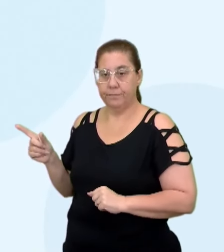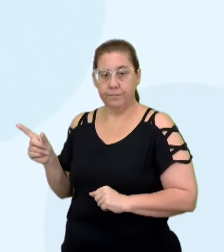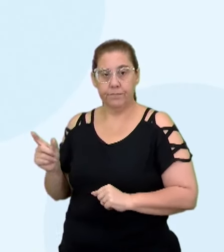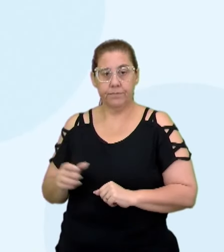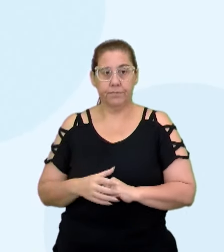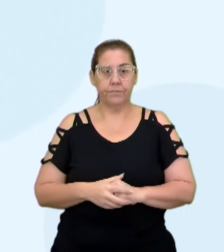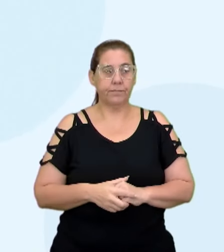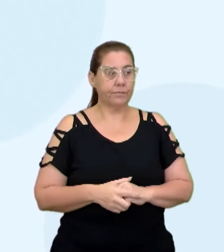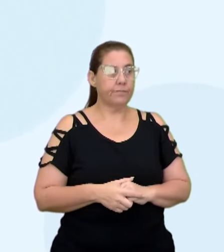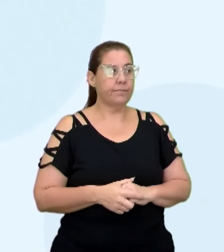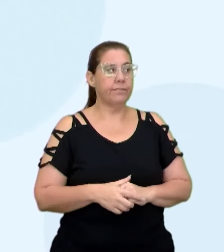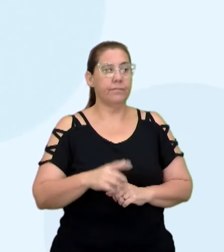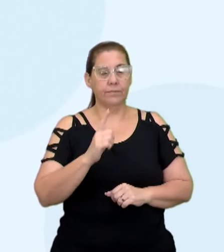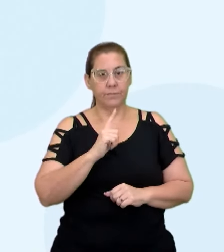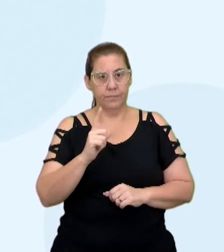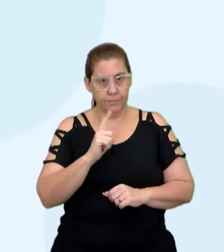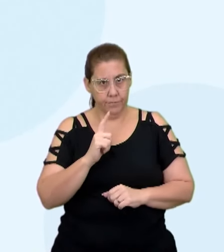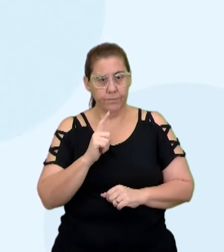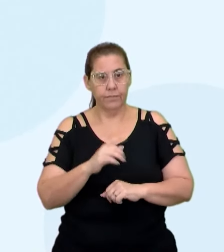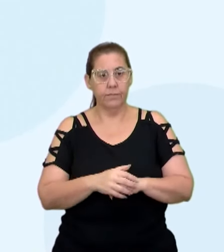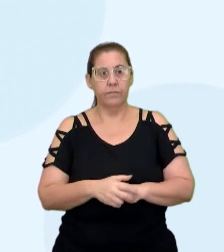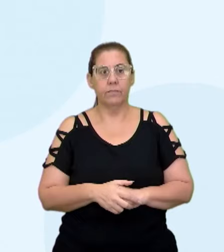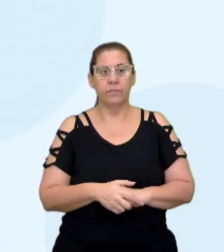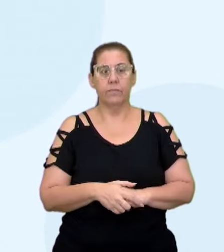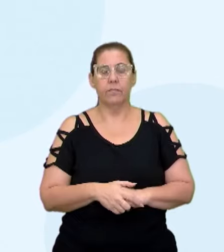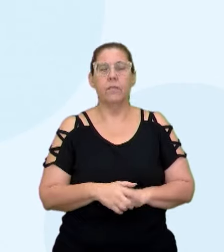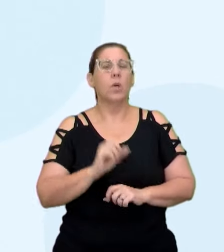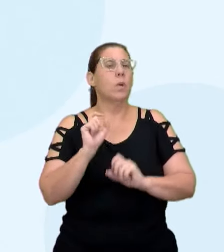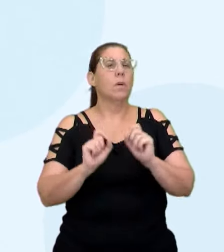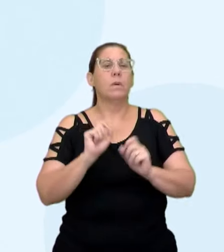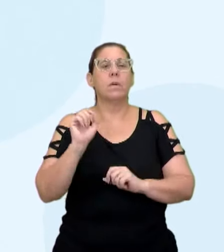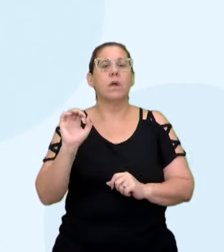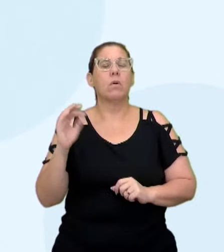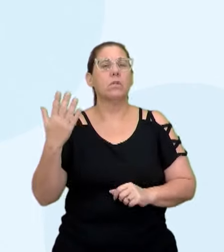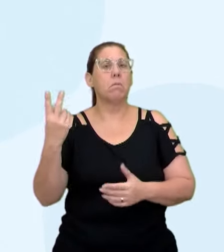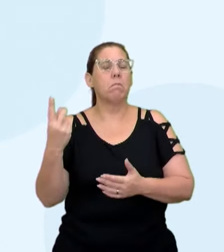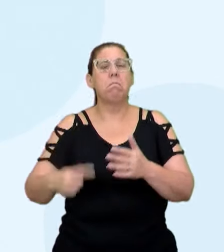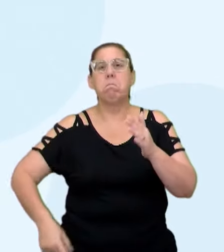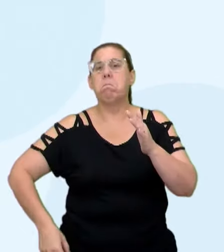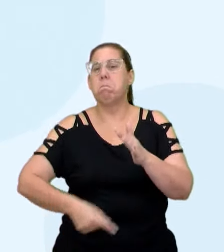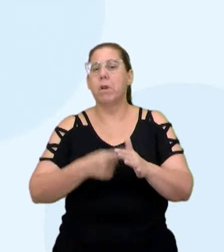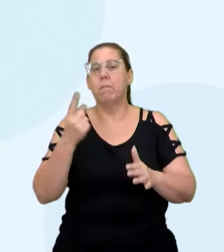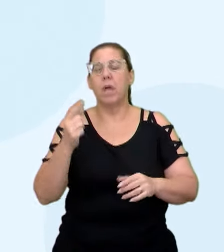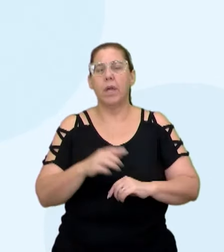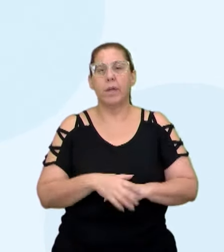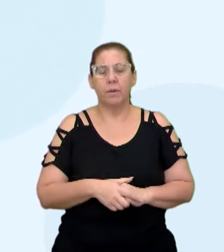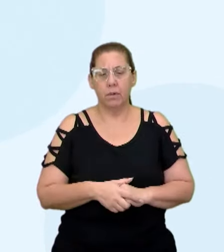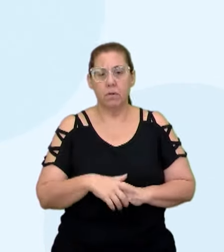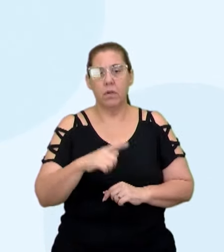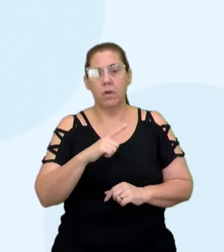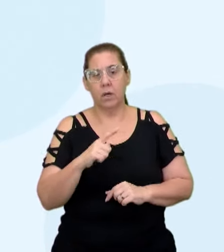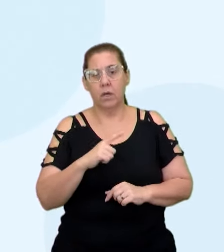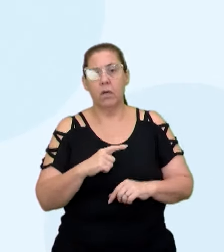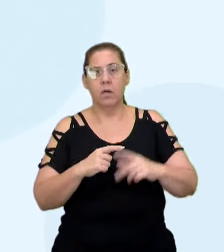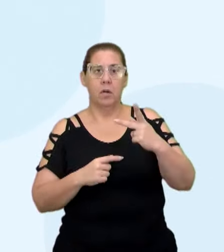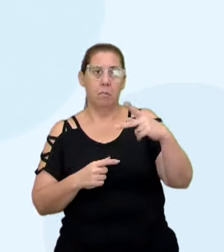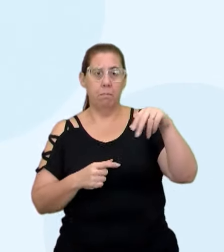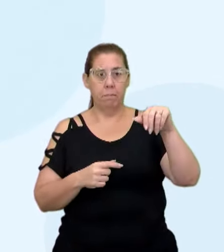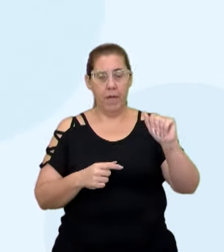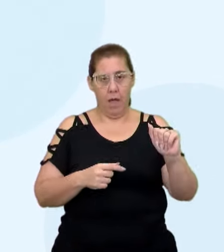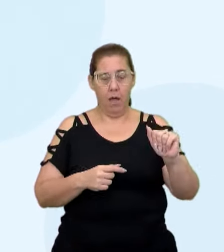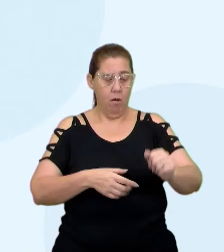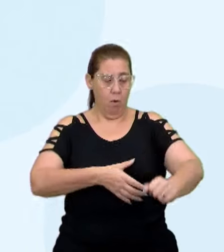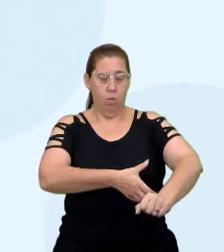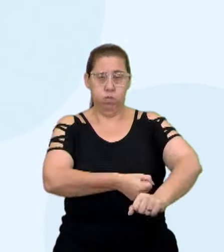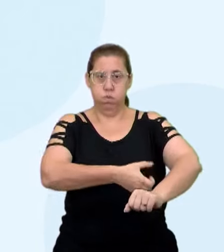aí desenvolveu, né, que essa mulher fez. Então, o que aconteceu primeiro? Aqui eu tô falando do PA, né, a